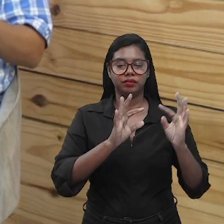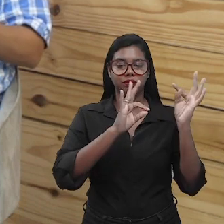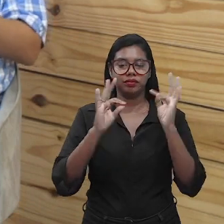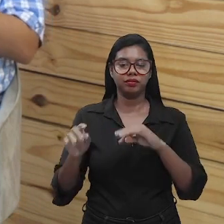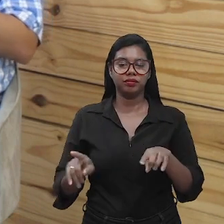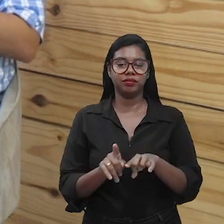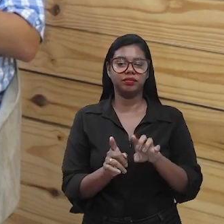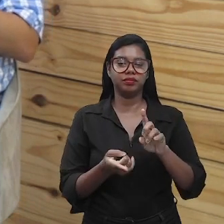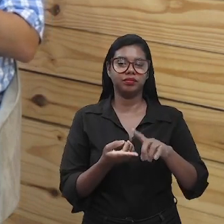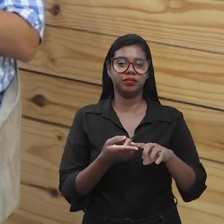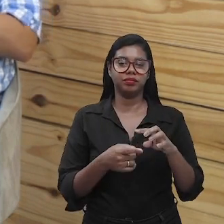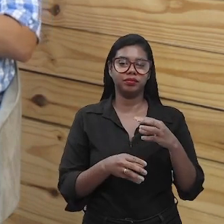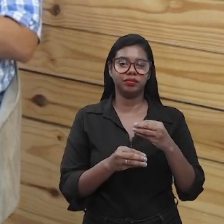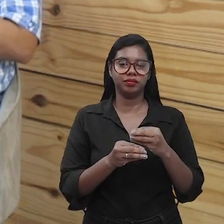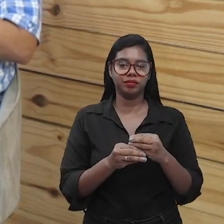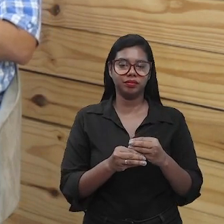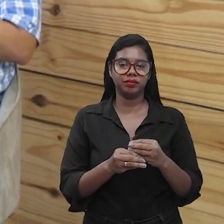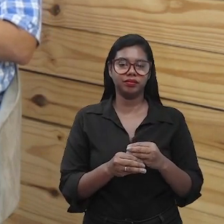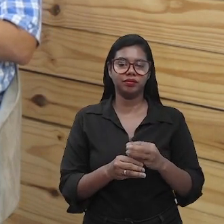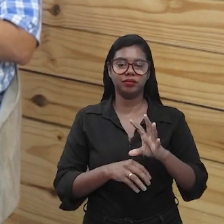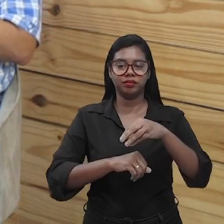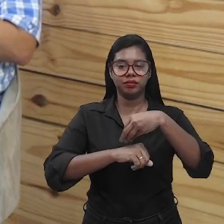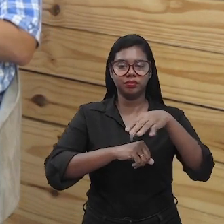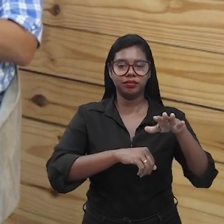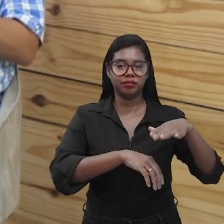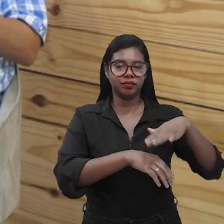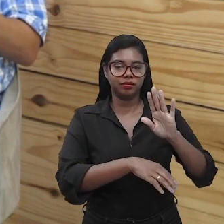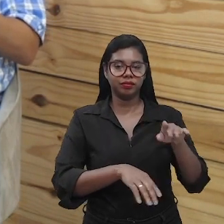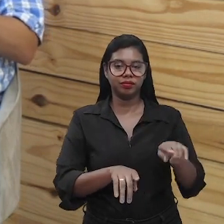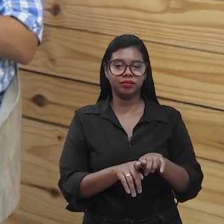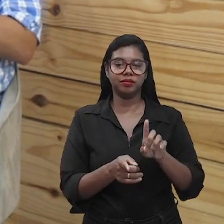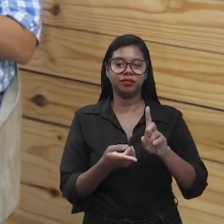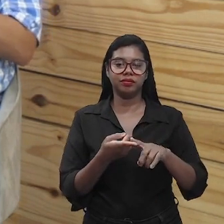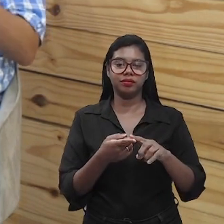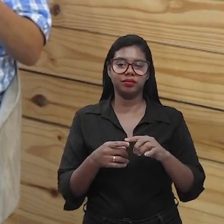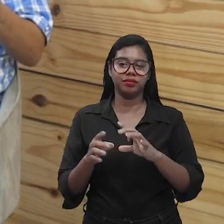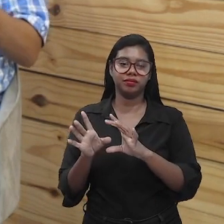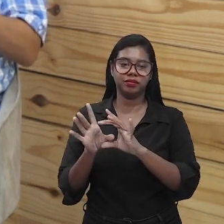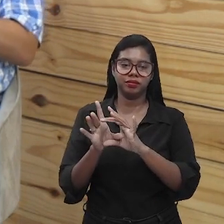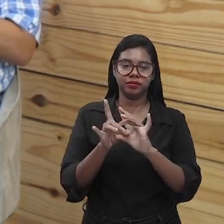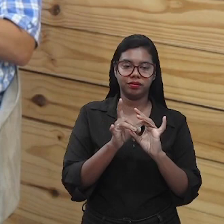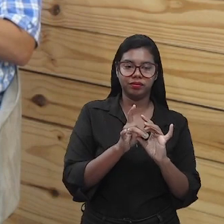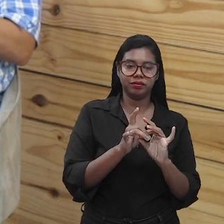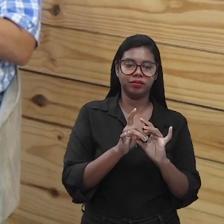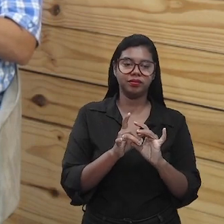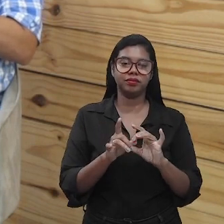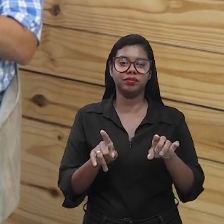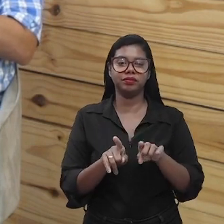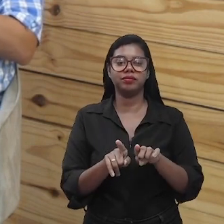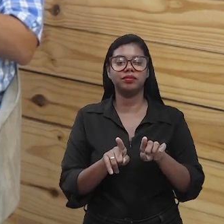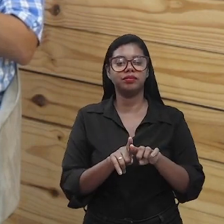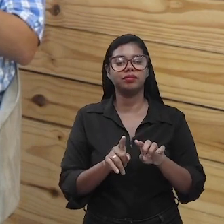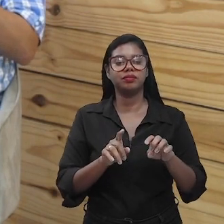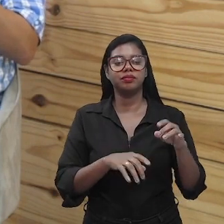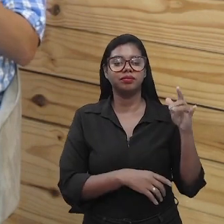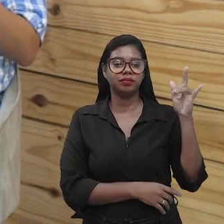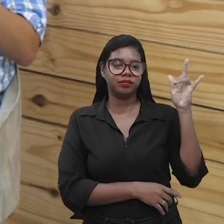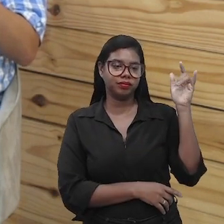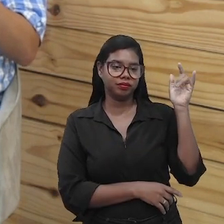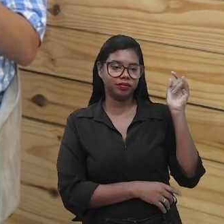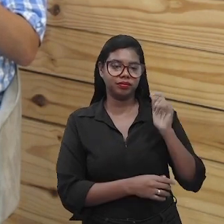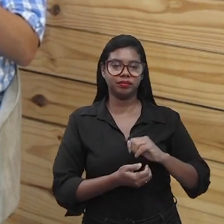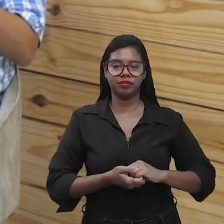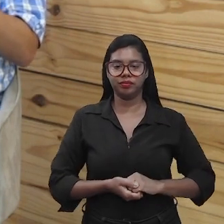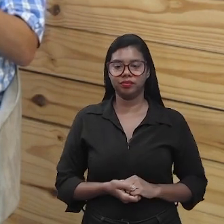ele entrega mais conteúdo para outras pessoas, estou falando no Reels, estou falando aqui no Instagram especificamente, quando o